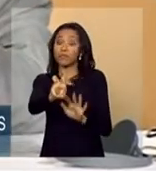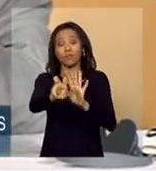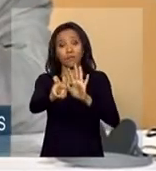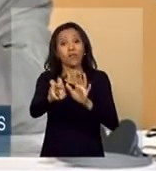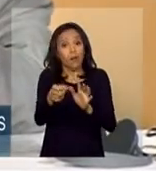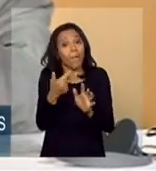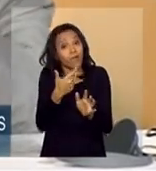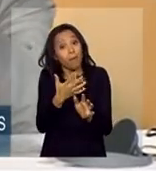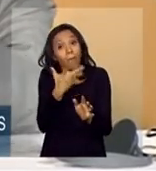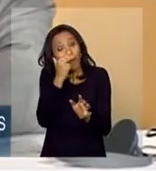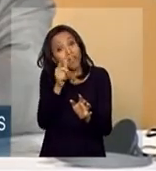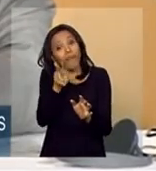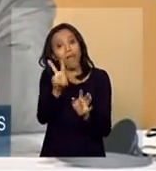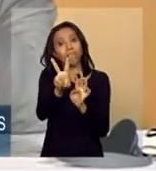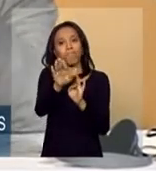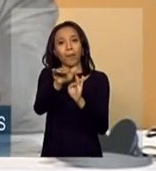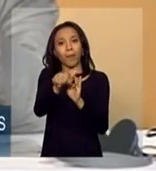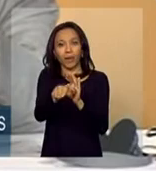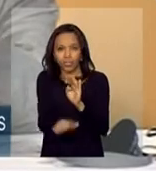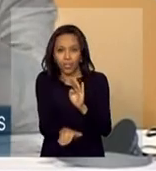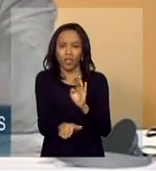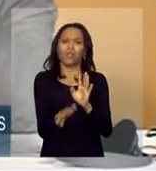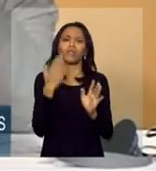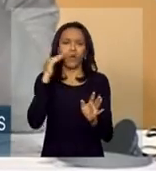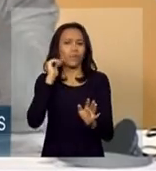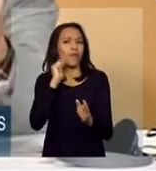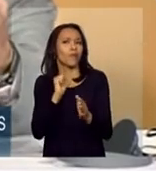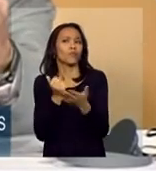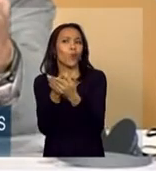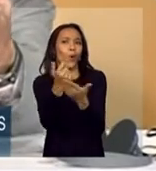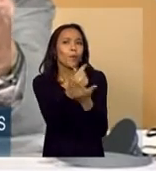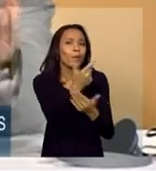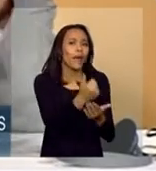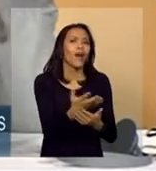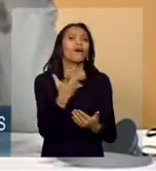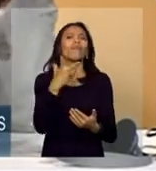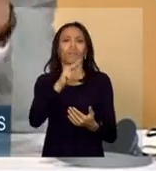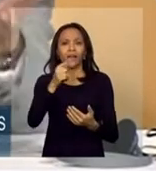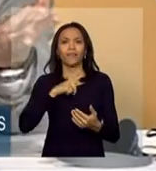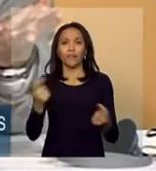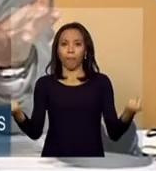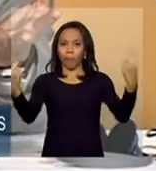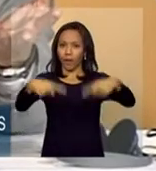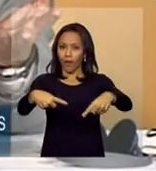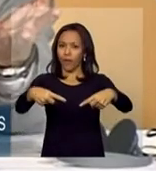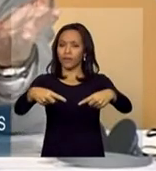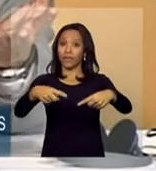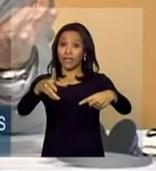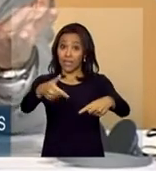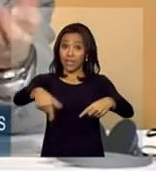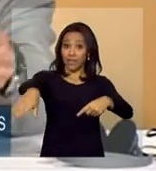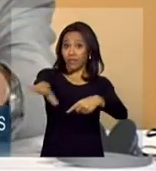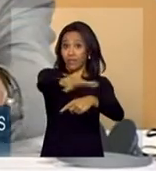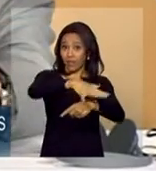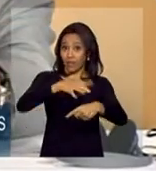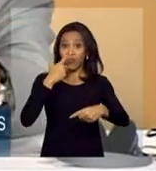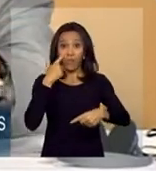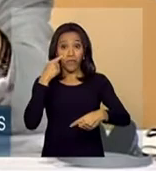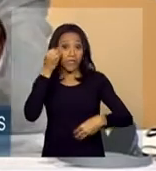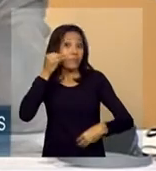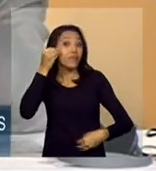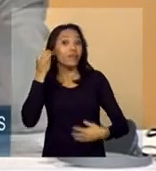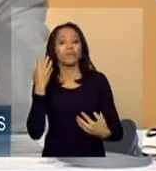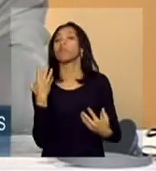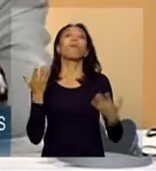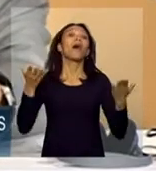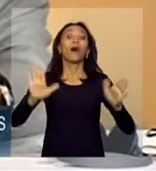baixar mais ainda, porque temos expertise, sabemos comprar, haverá mais competição e as redes já estão mais maduras, né? Mas não saberia